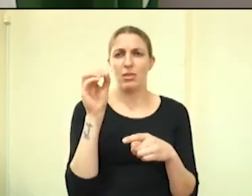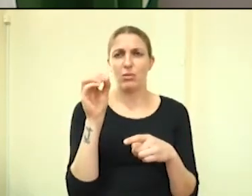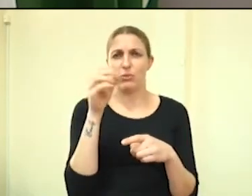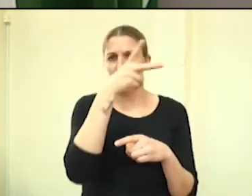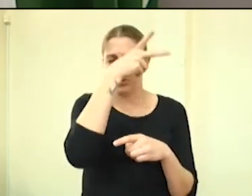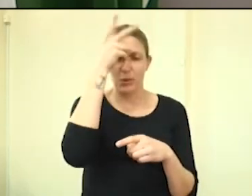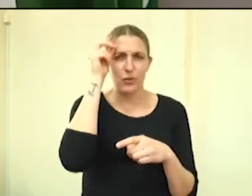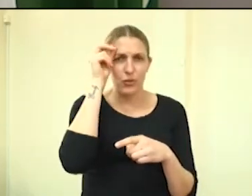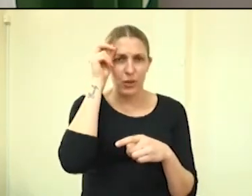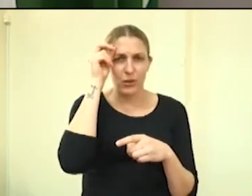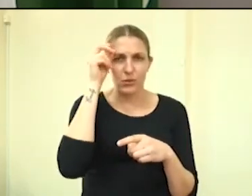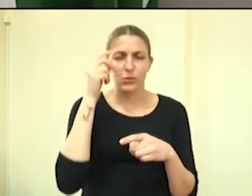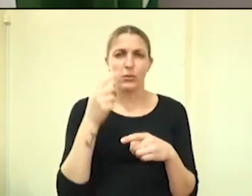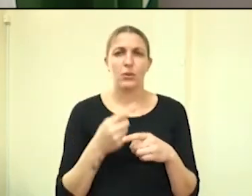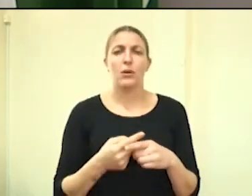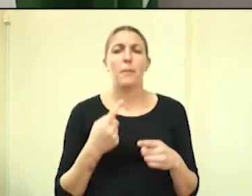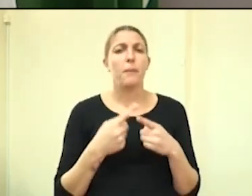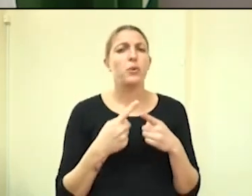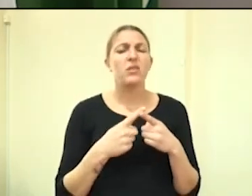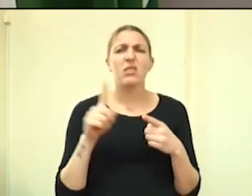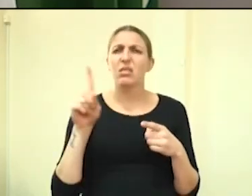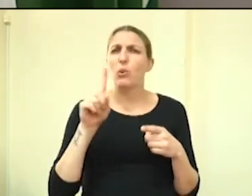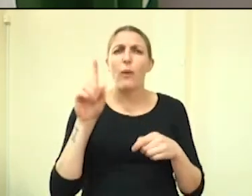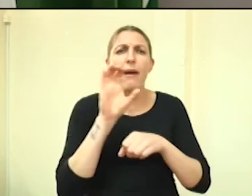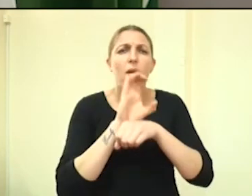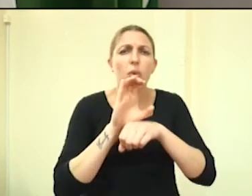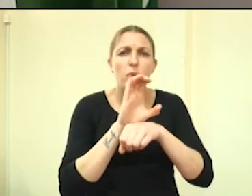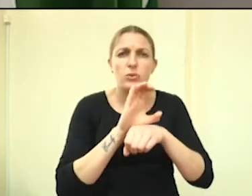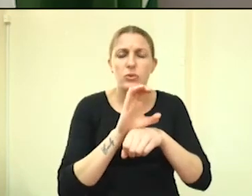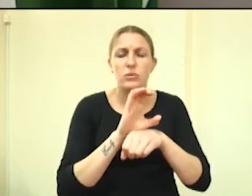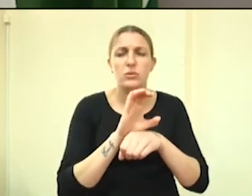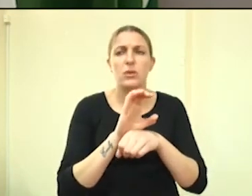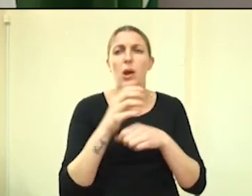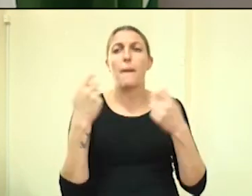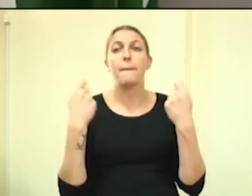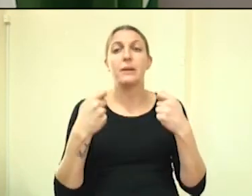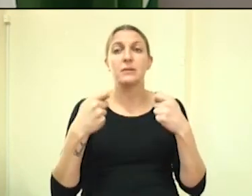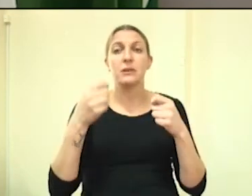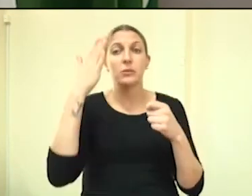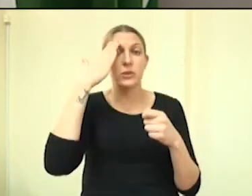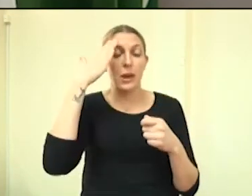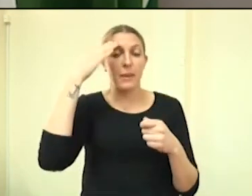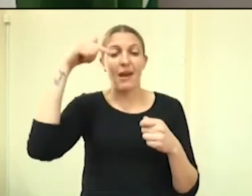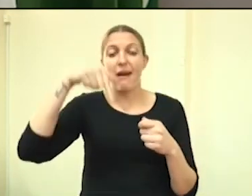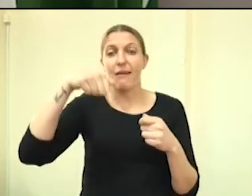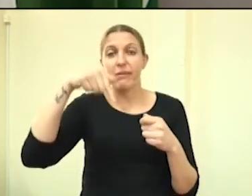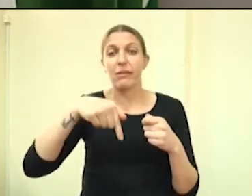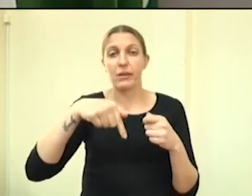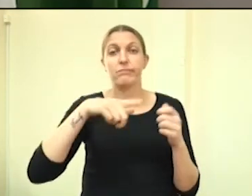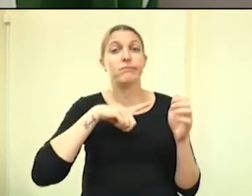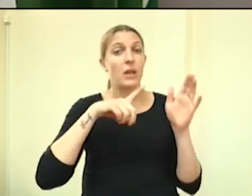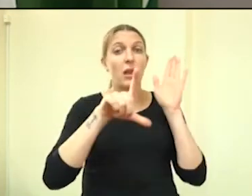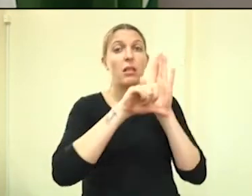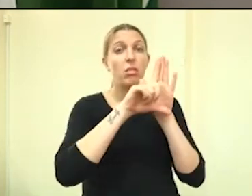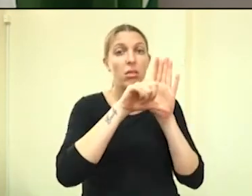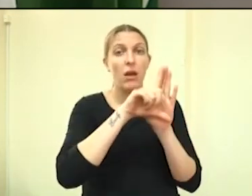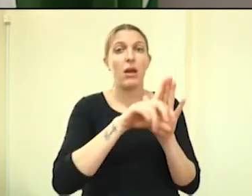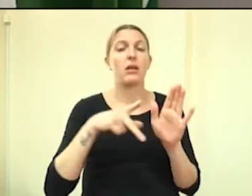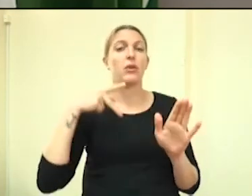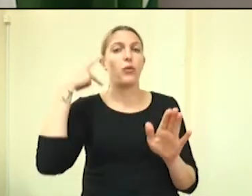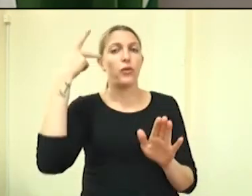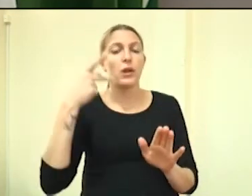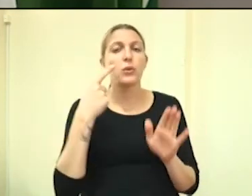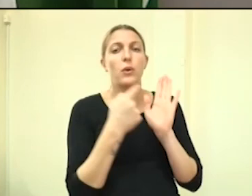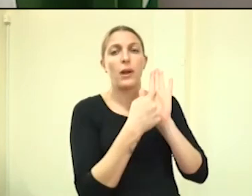inconstitucional. Nós precisamos saber que essa casa legislativa é uma casa de leis. Então, se o vereador apresentar como uma